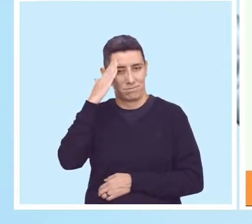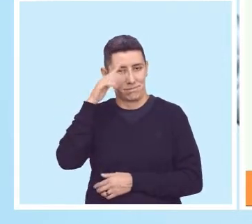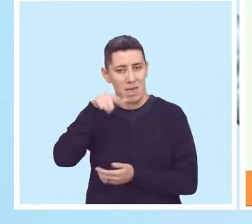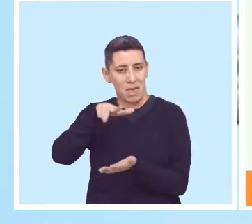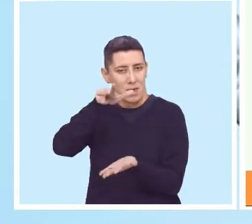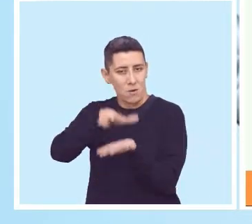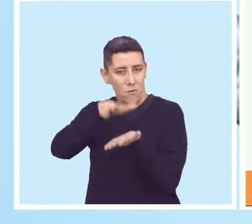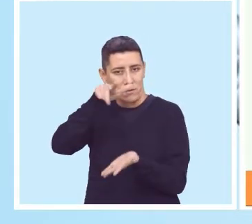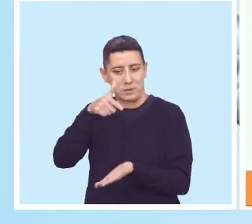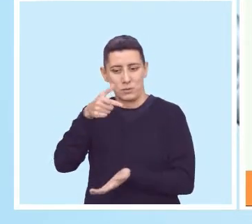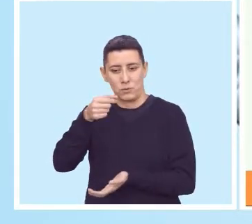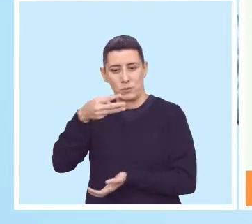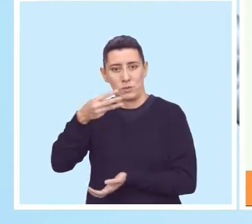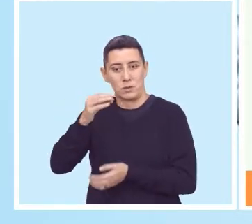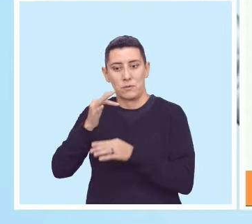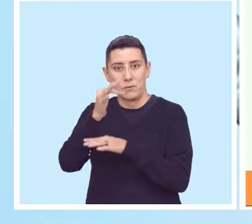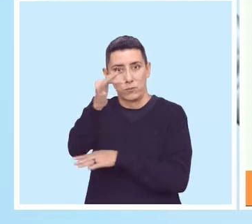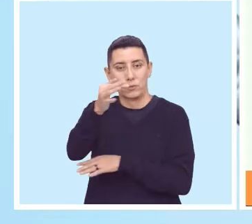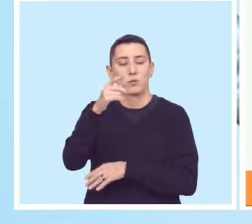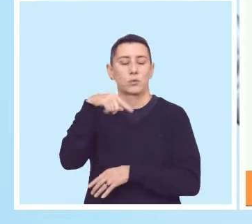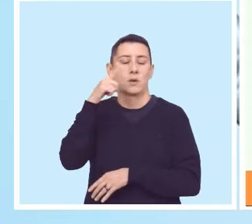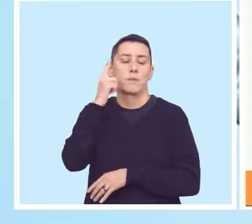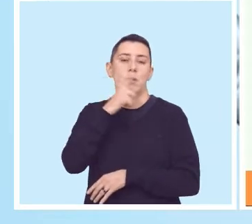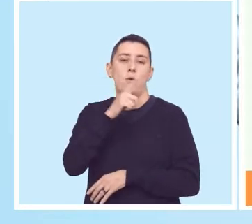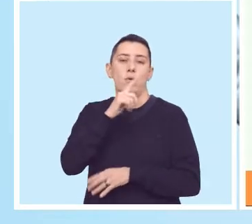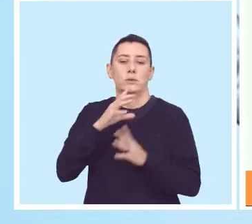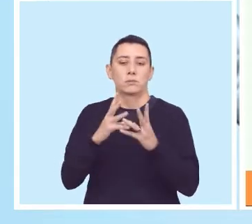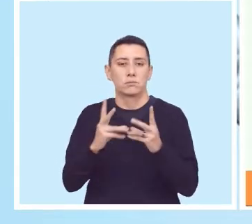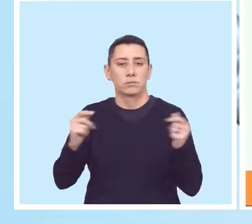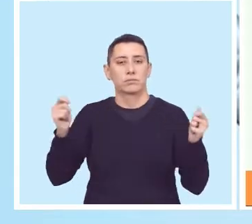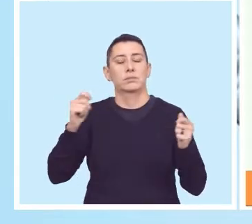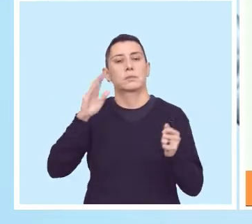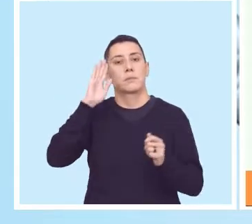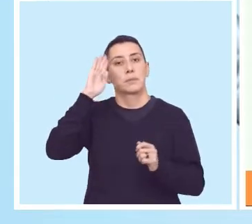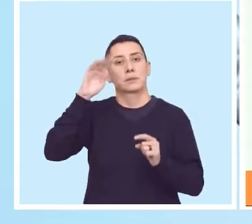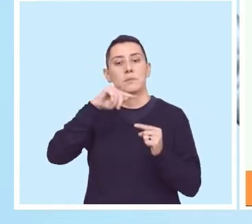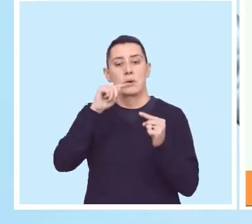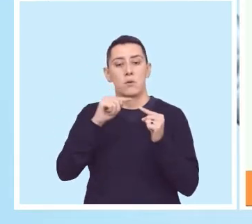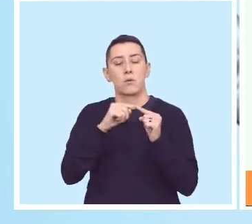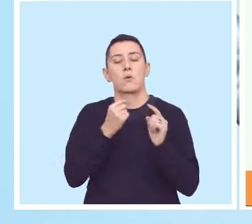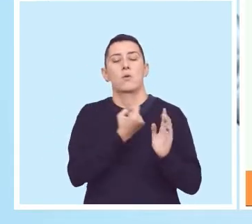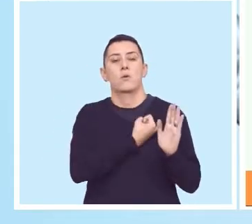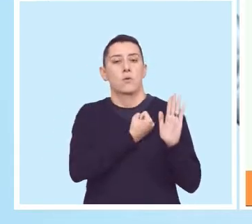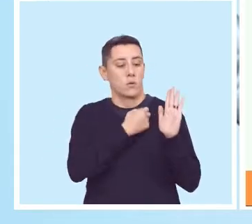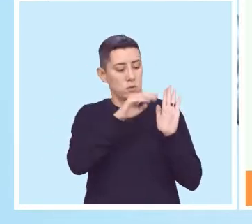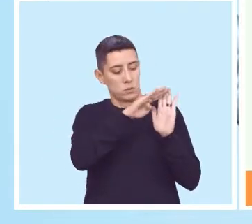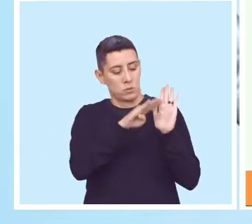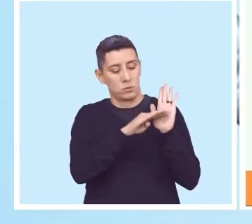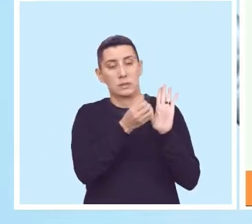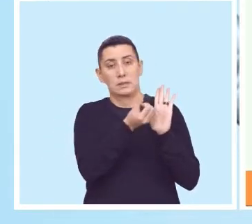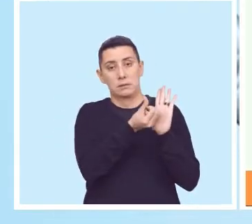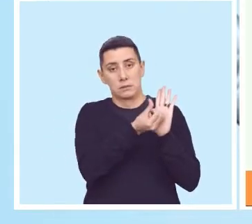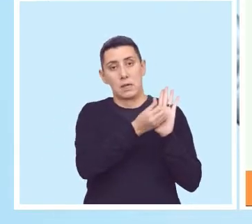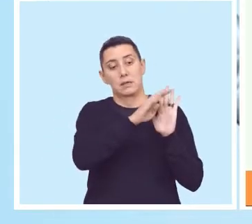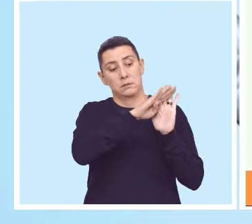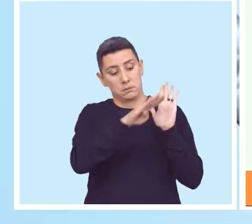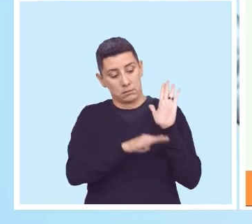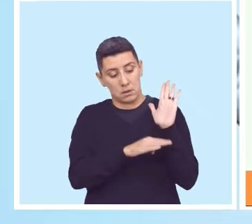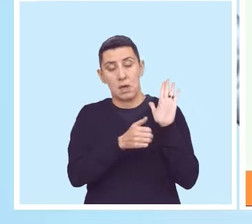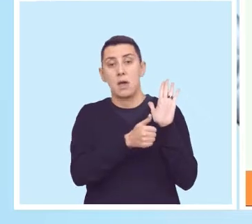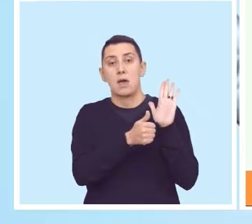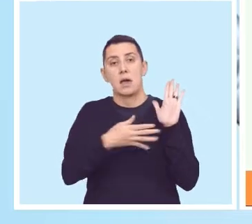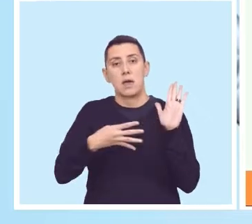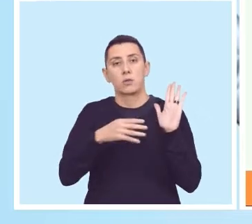de modo bastante direto relacionado com o objetivo 6, água potável e saneamento, e o objetivo 14, vida na água.